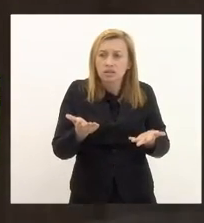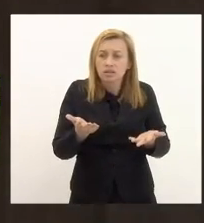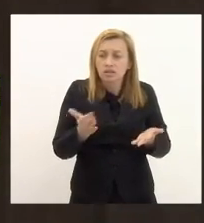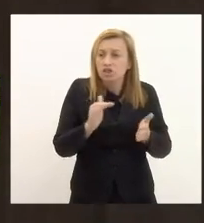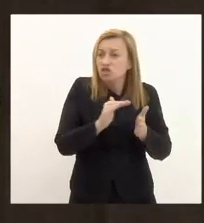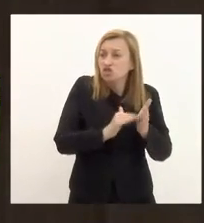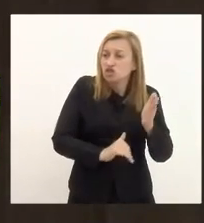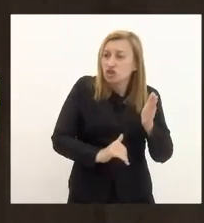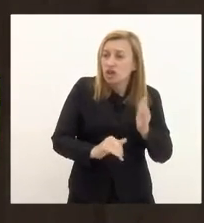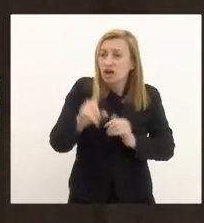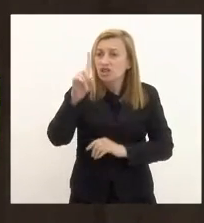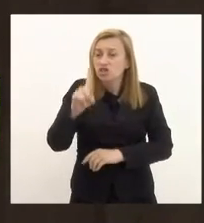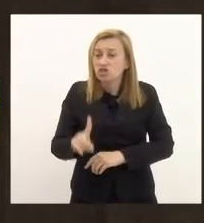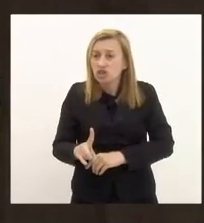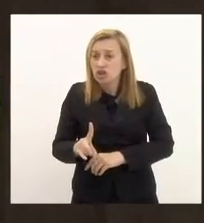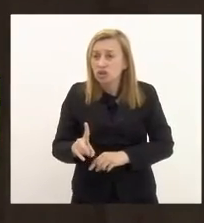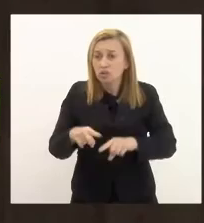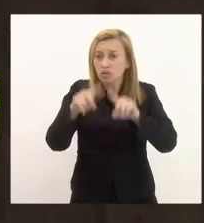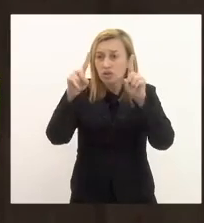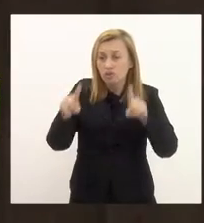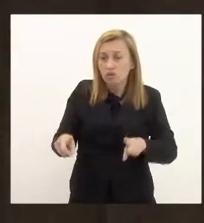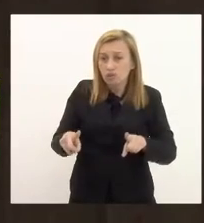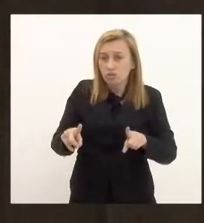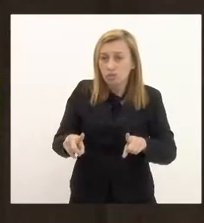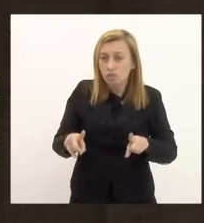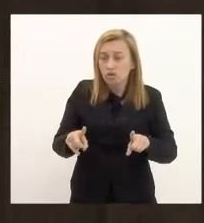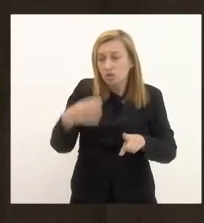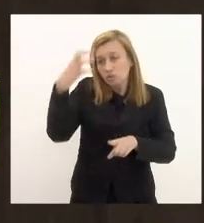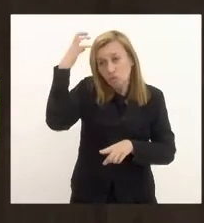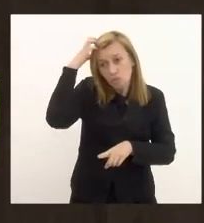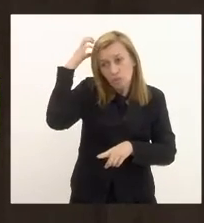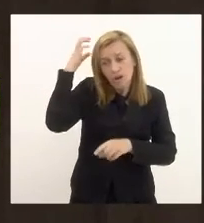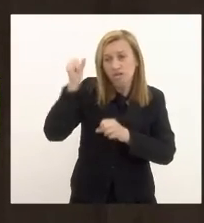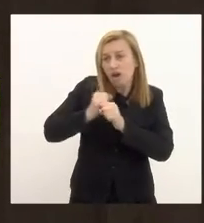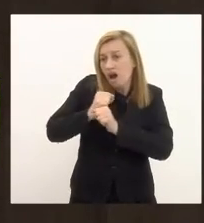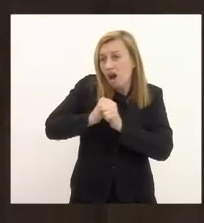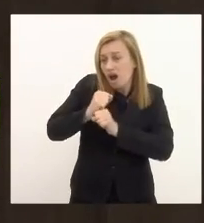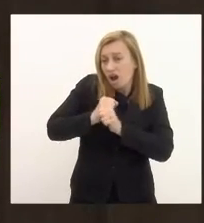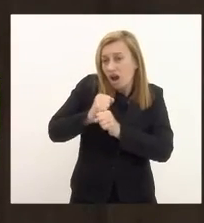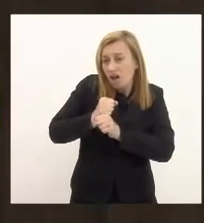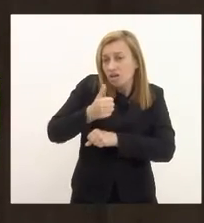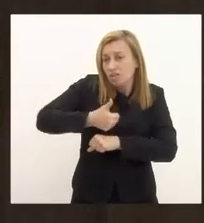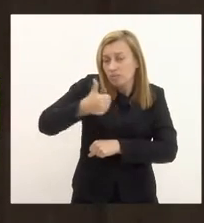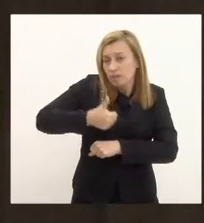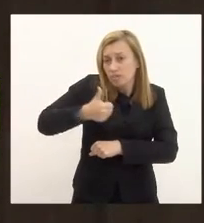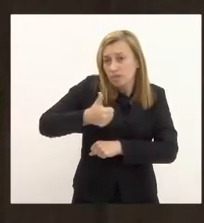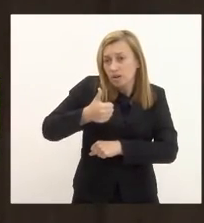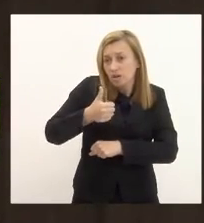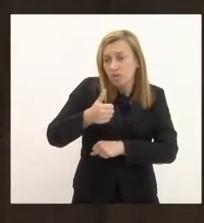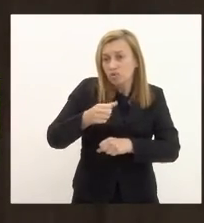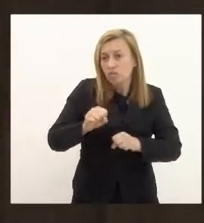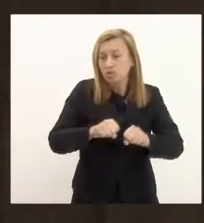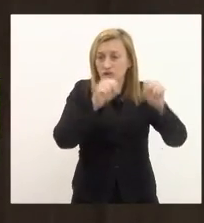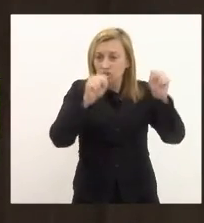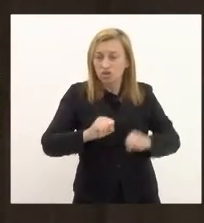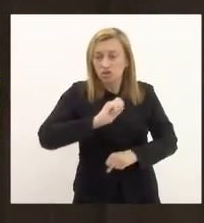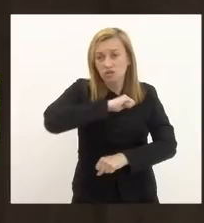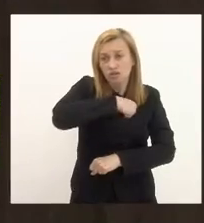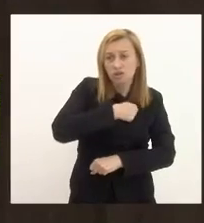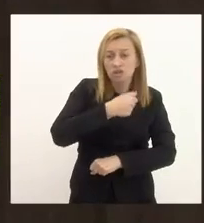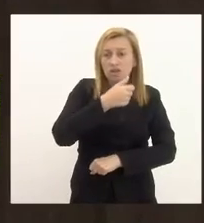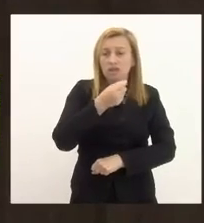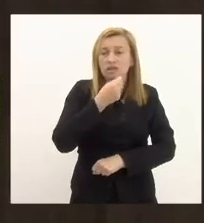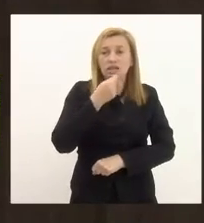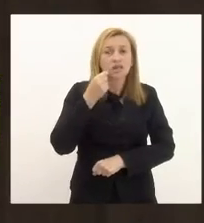retirar direitos dos Servidores que estão sendo finalizados há tanto tempo entramos no primeiro regime de recuperação fiscal em setembro